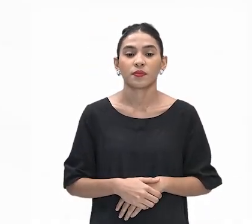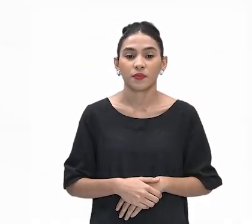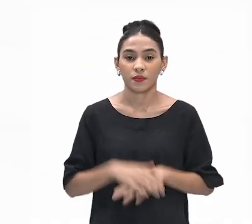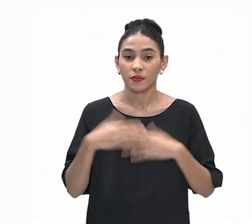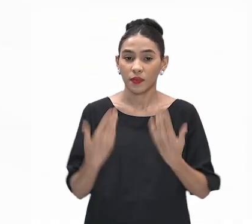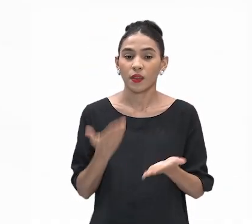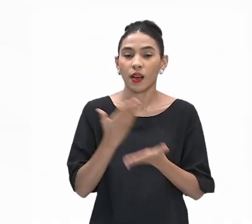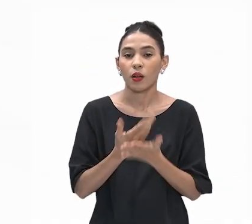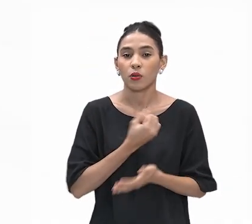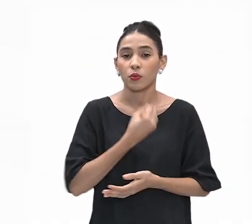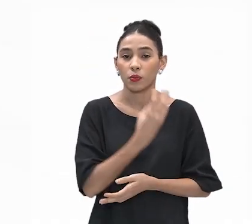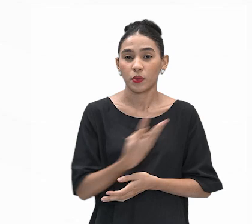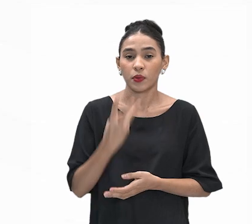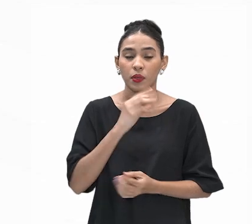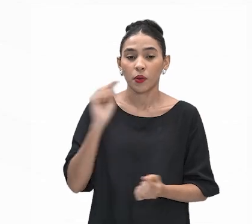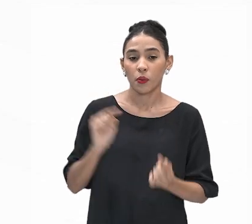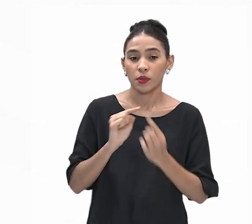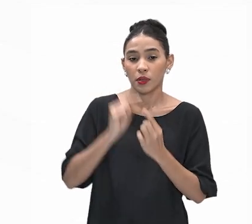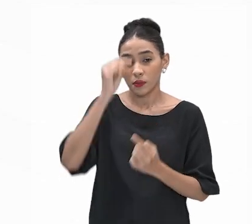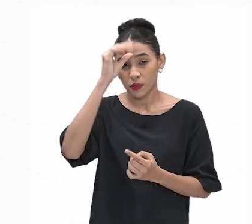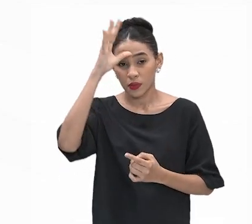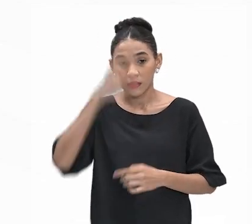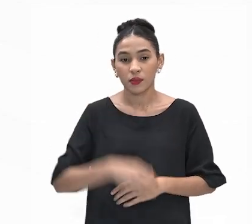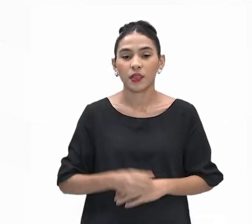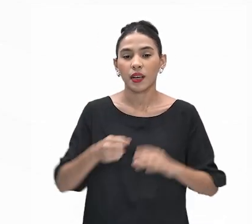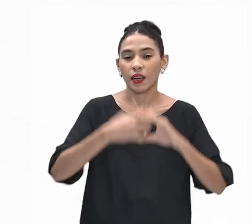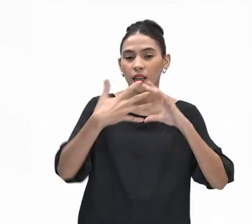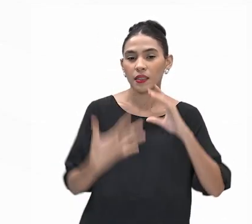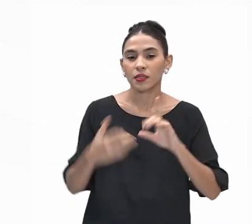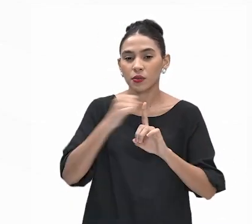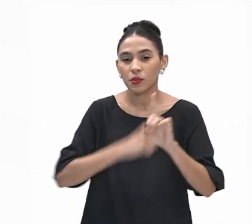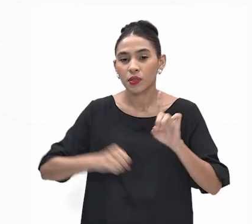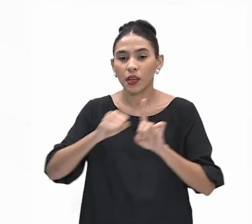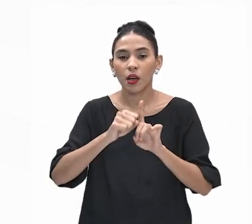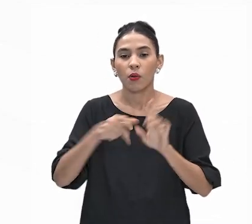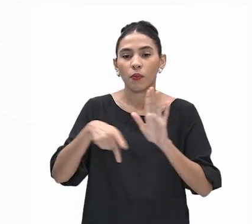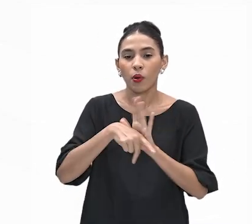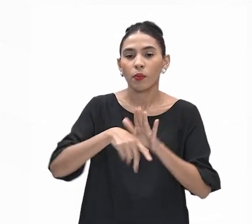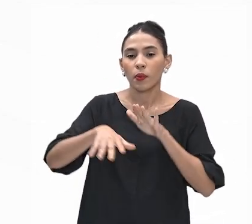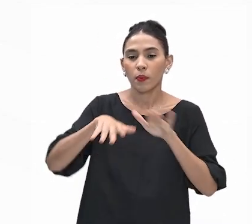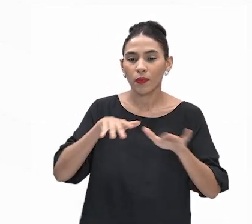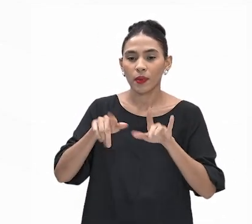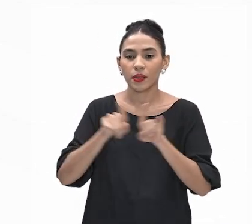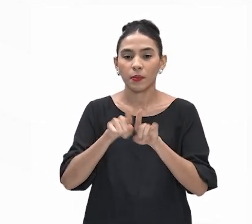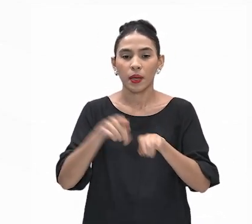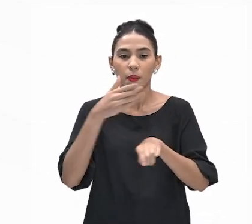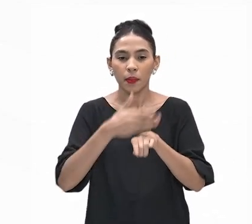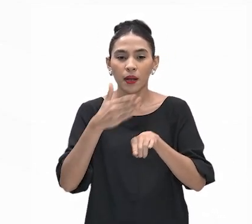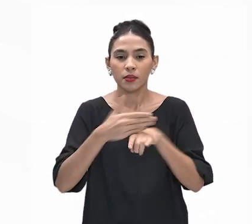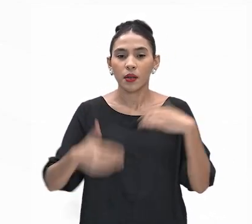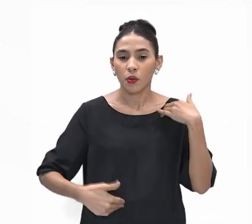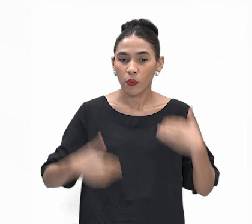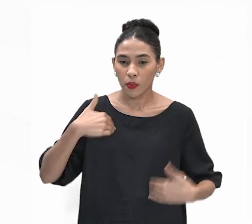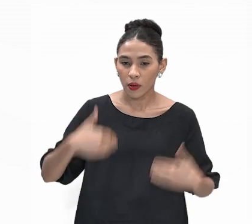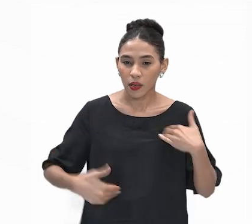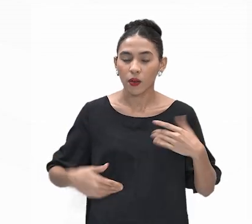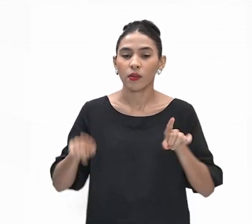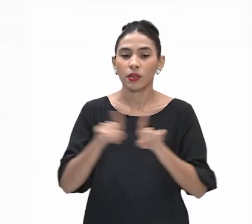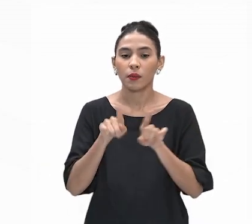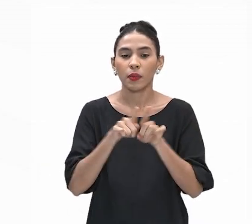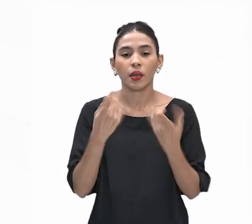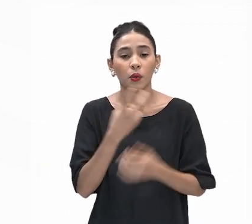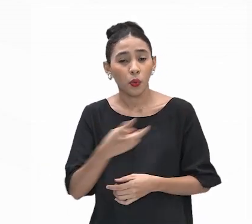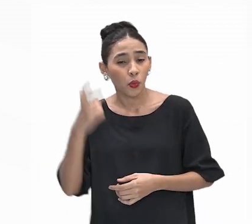Então, aula 3, objeto de conhecimento, funções sociais dos movimentos e das práticas corporais da cultura da